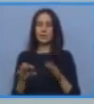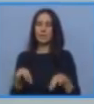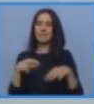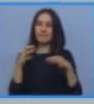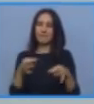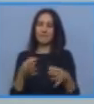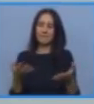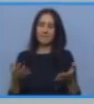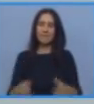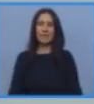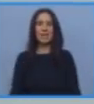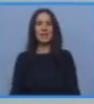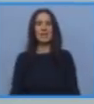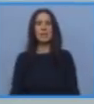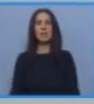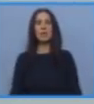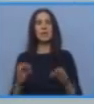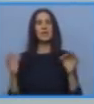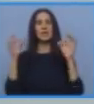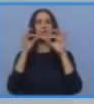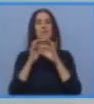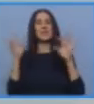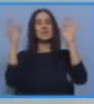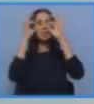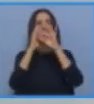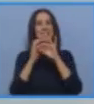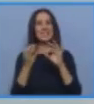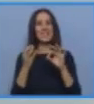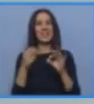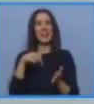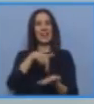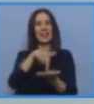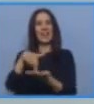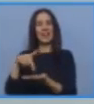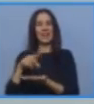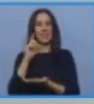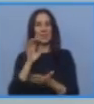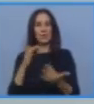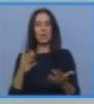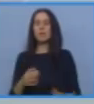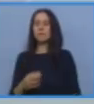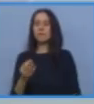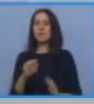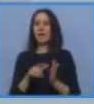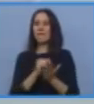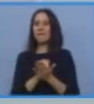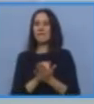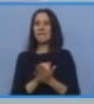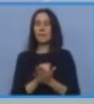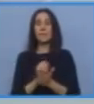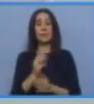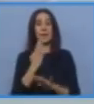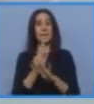não é? Mas o Espírito Santo também está presente a qualquer dia, presente. Não é? E